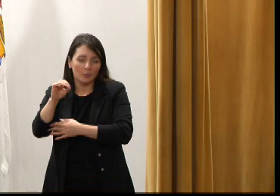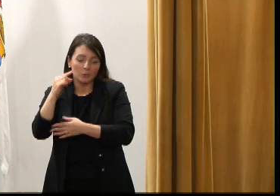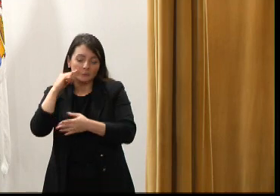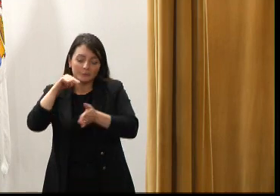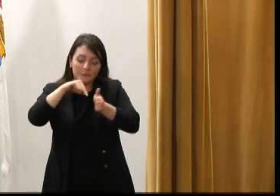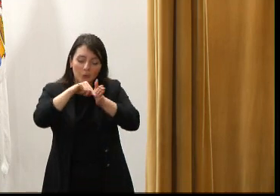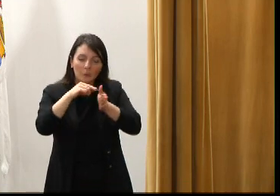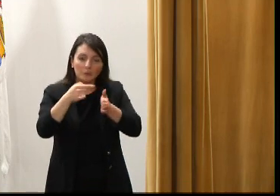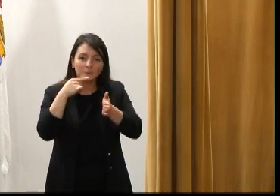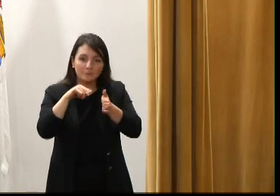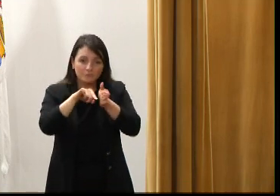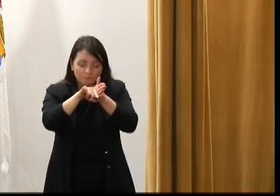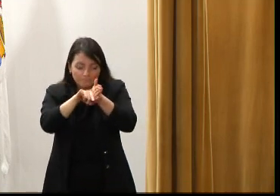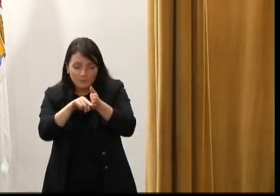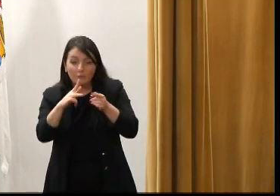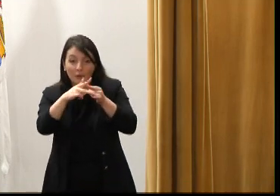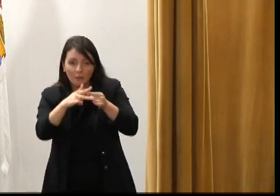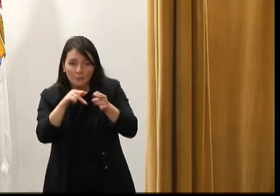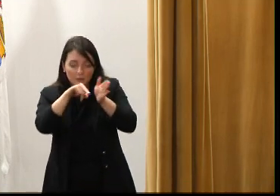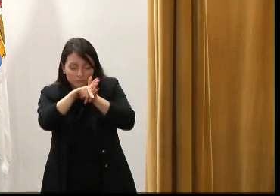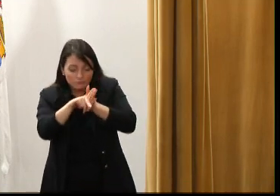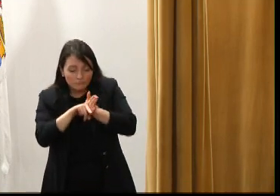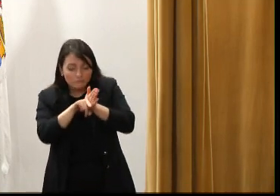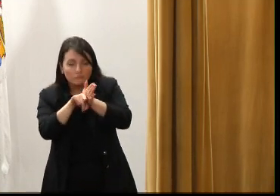do espectrômetro de massa,